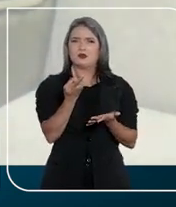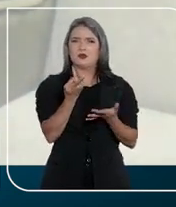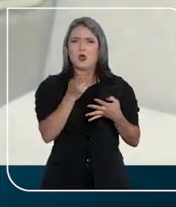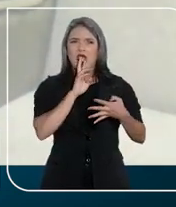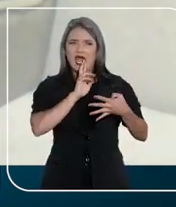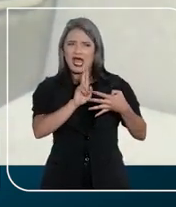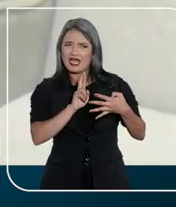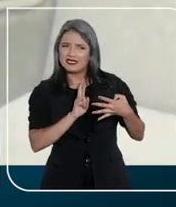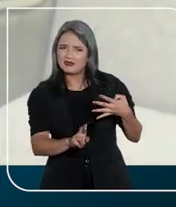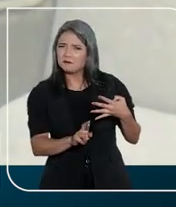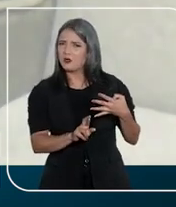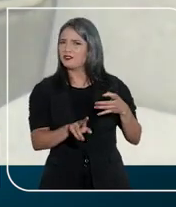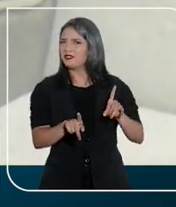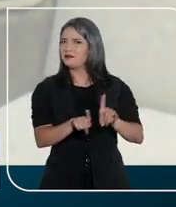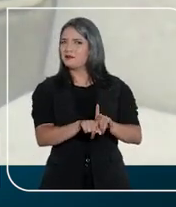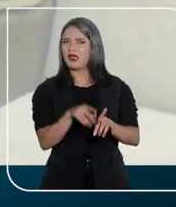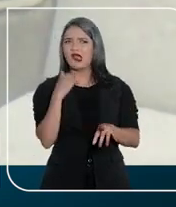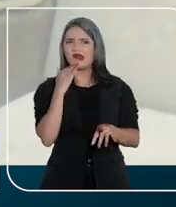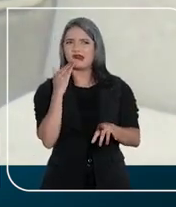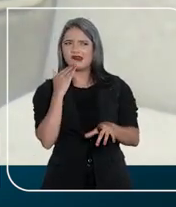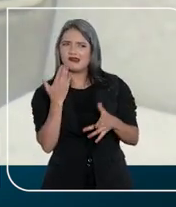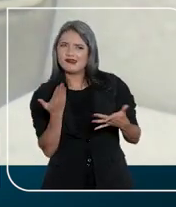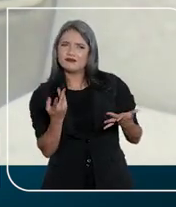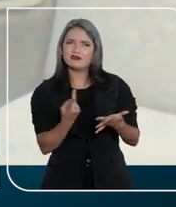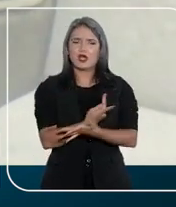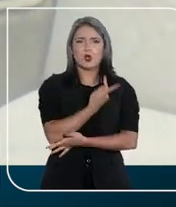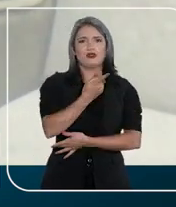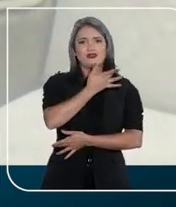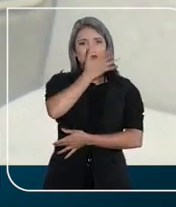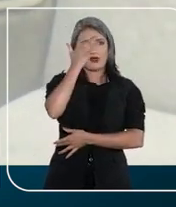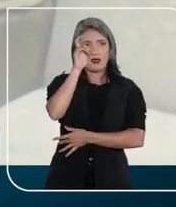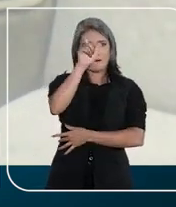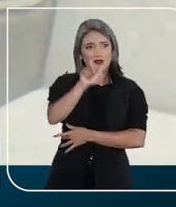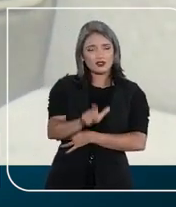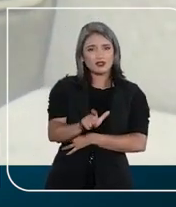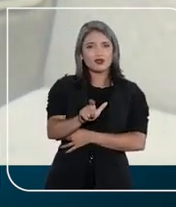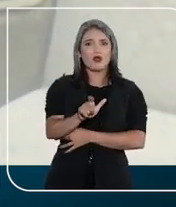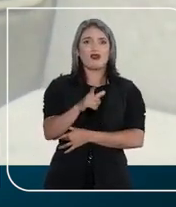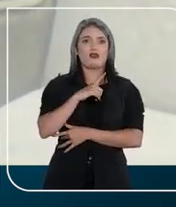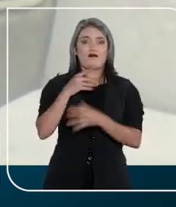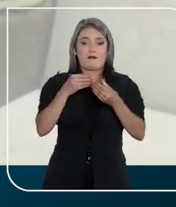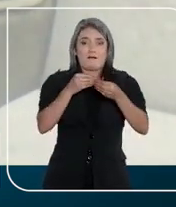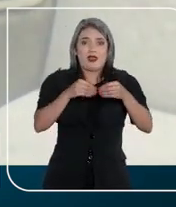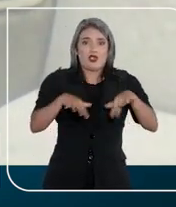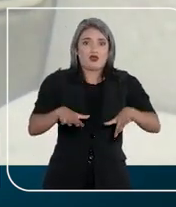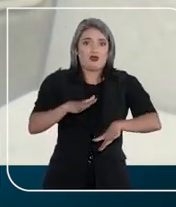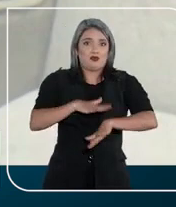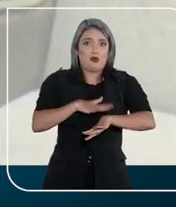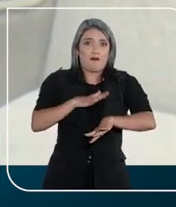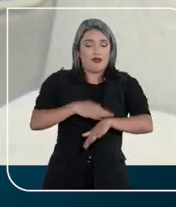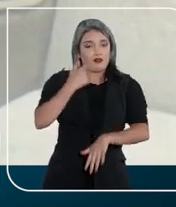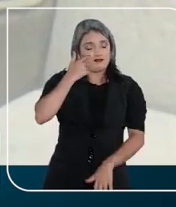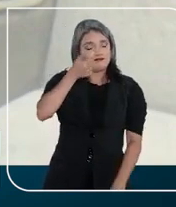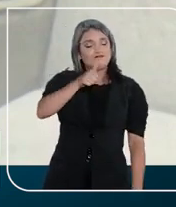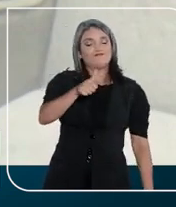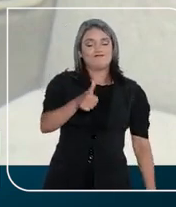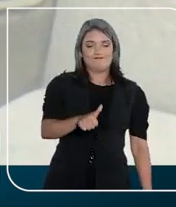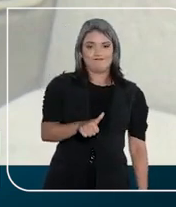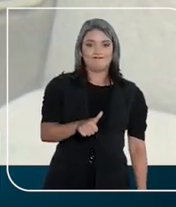mais correta, que houve algum tipo de prejuízo na avaliação da resposta do candidato, e